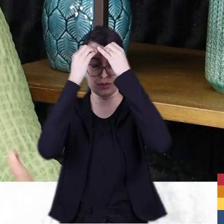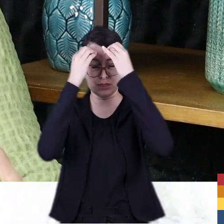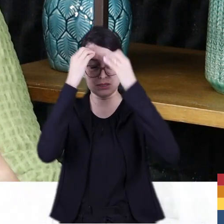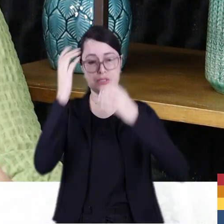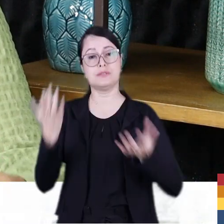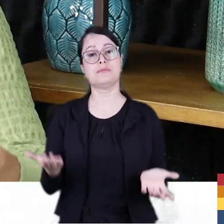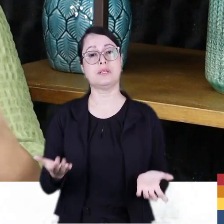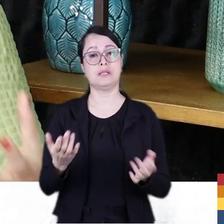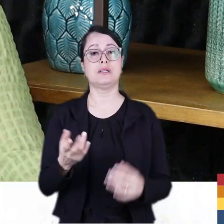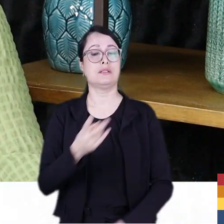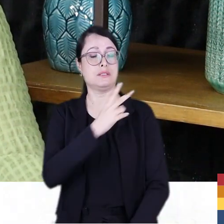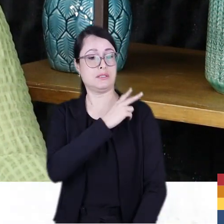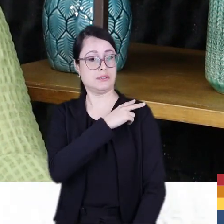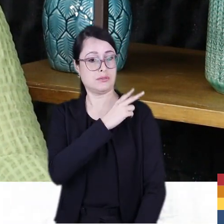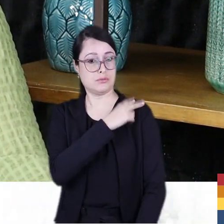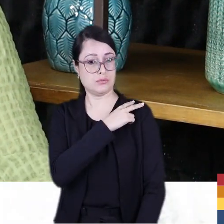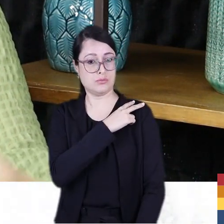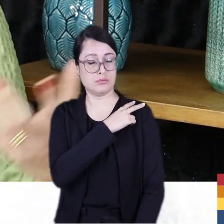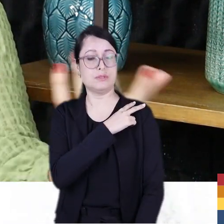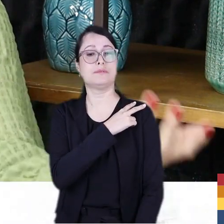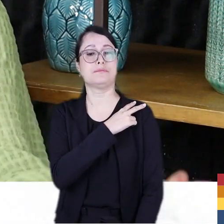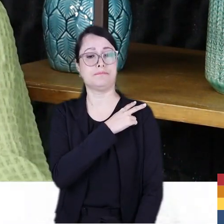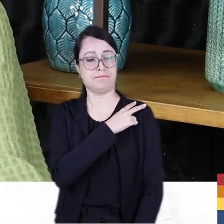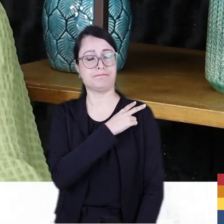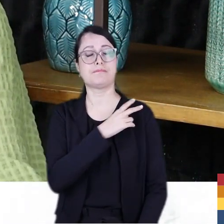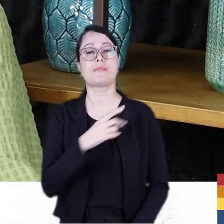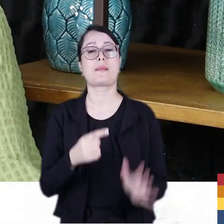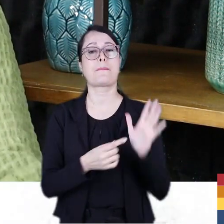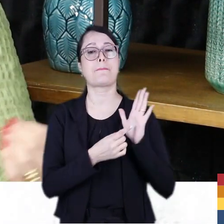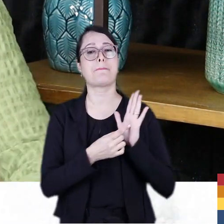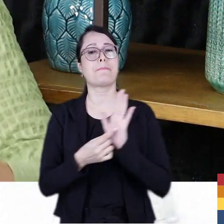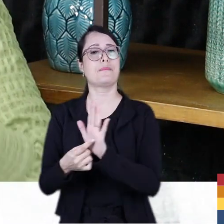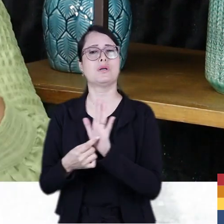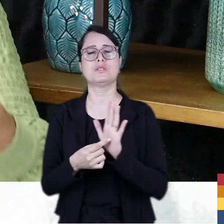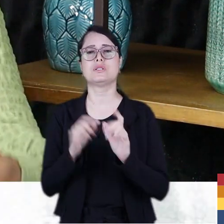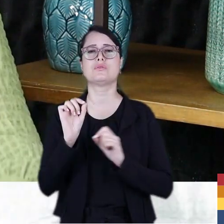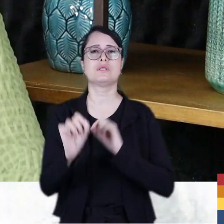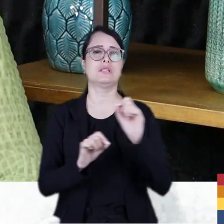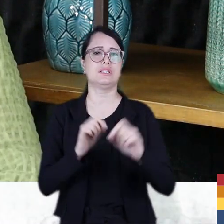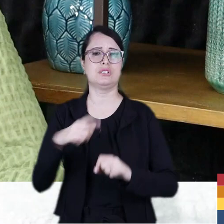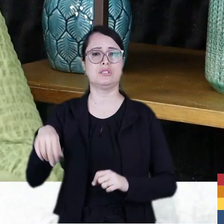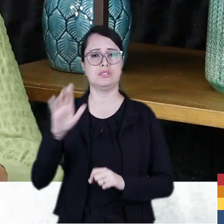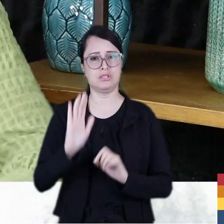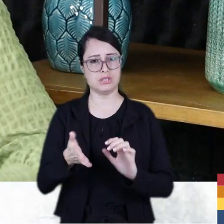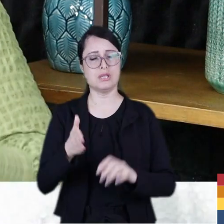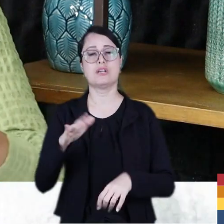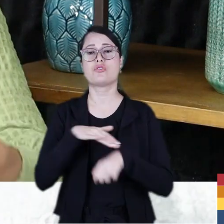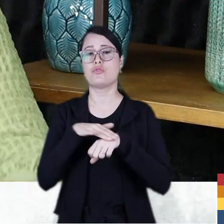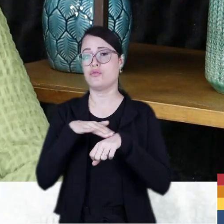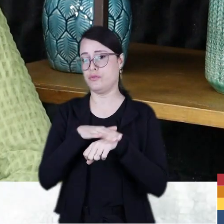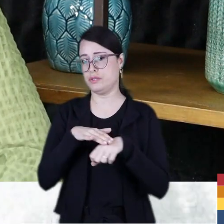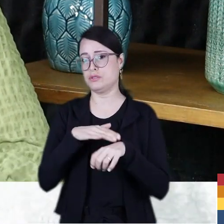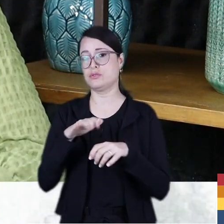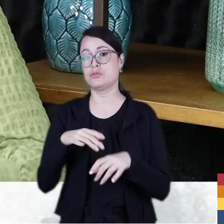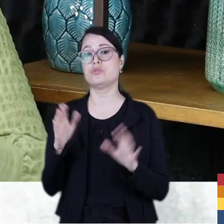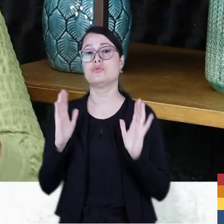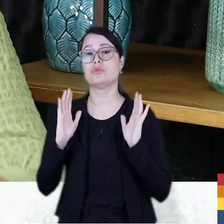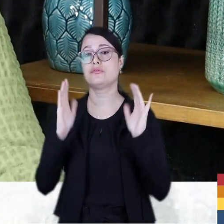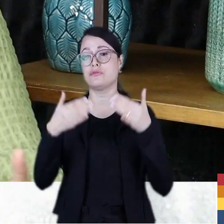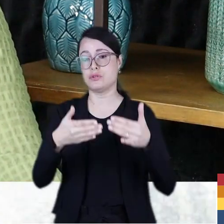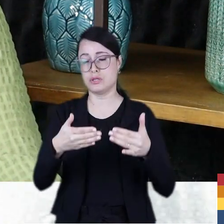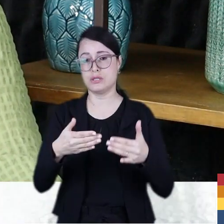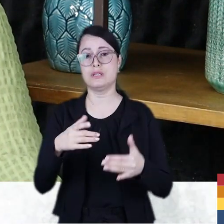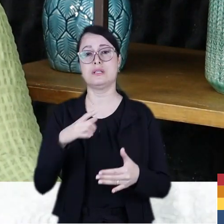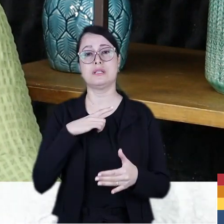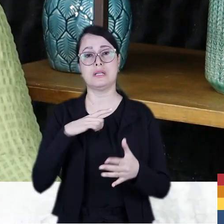daqueles objetos do conhecimento que foram trabalhados na formação geral básica, ter proximidade mesmo com o seu dia a dia, né, a